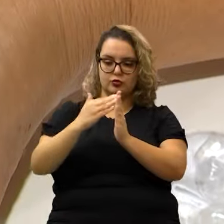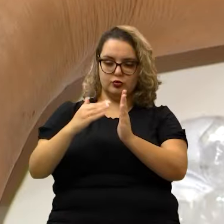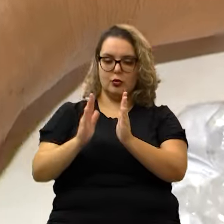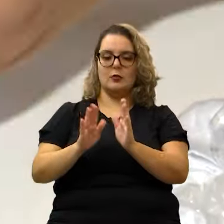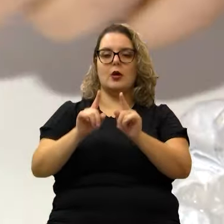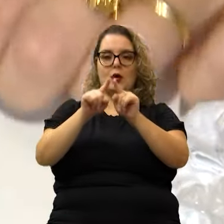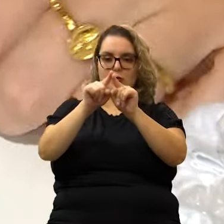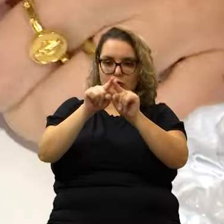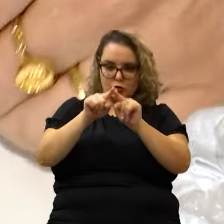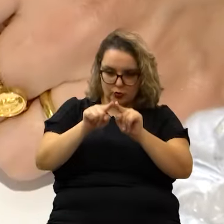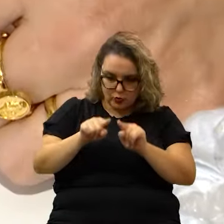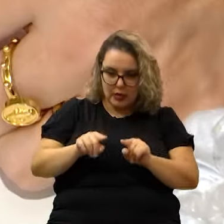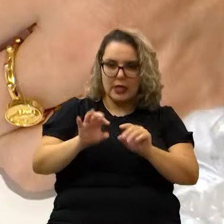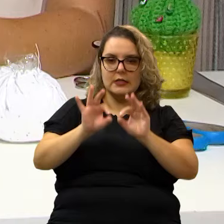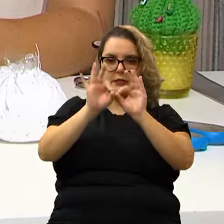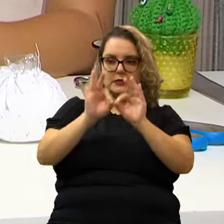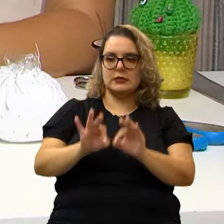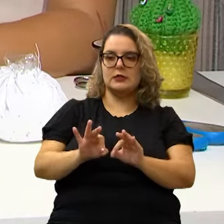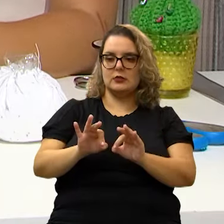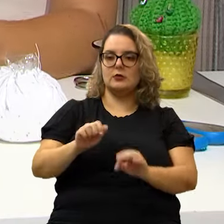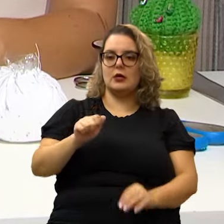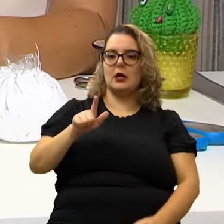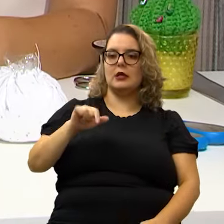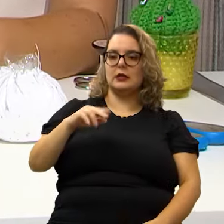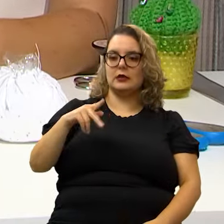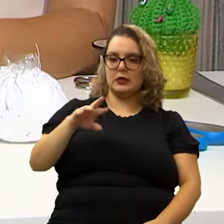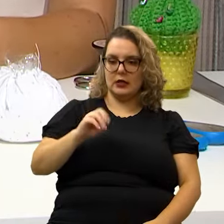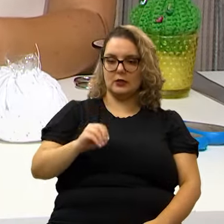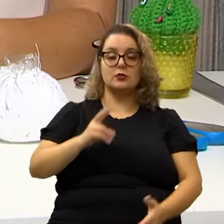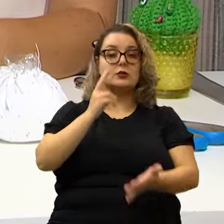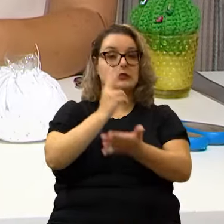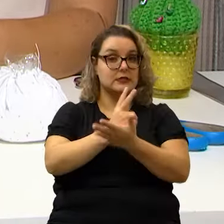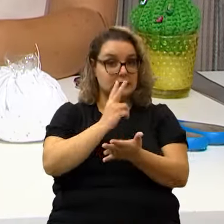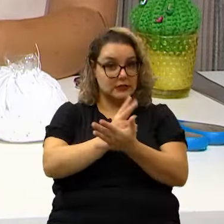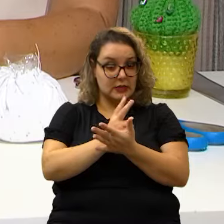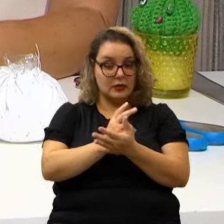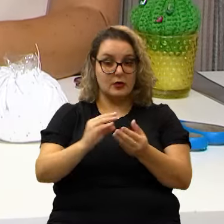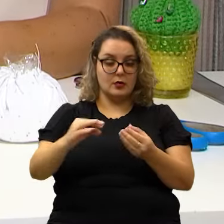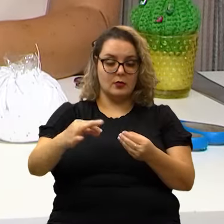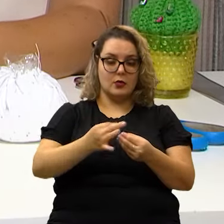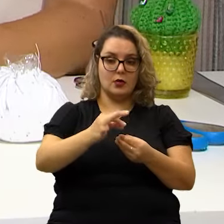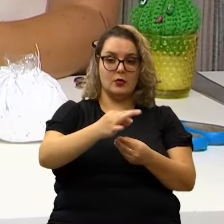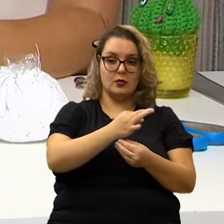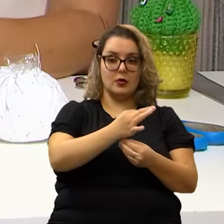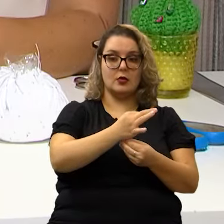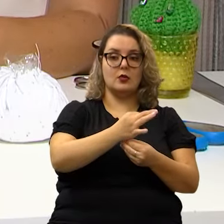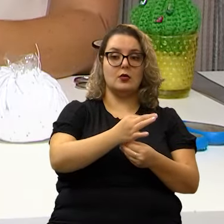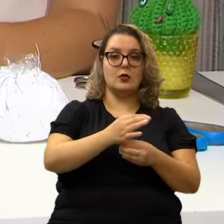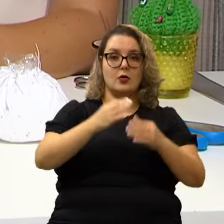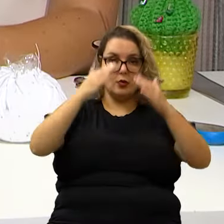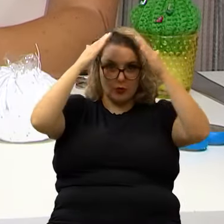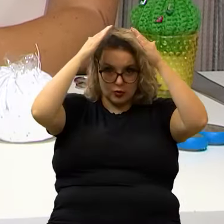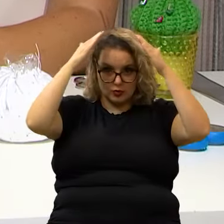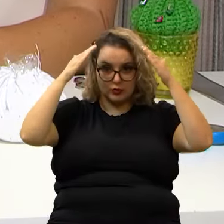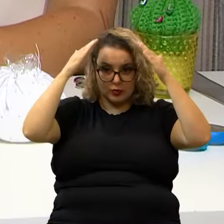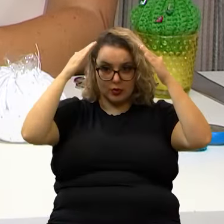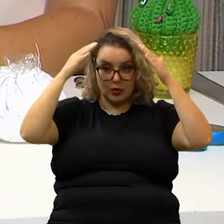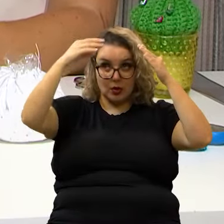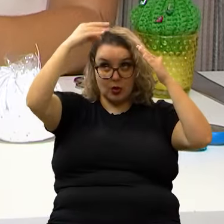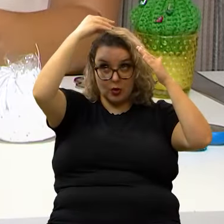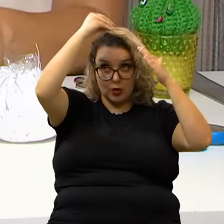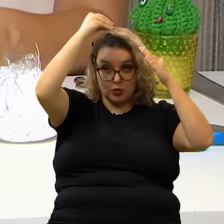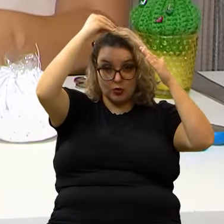ficou... bem fechadinho, né? Ficou alinhado. Então, sempre, na hora que for costurar, começar a costurar o chapéuzinho, sempre pelo lado